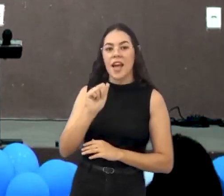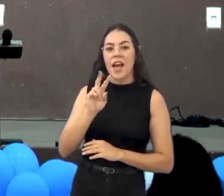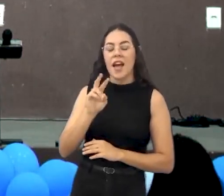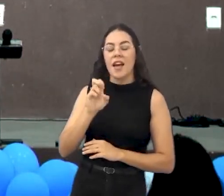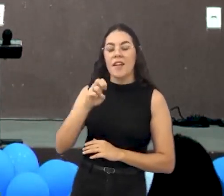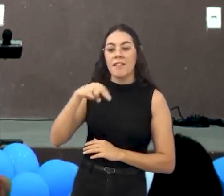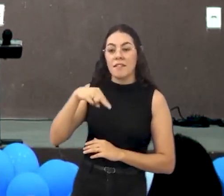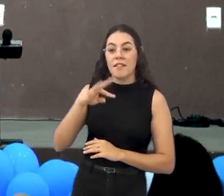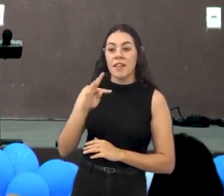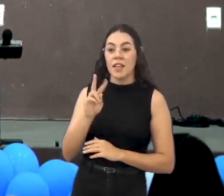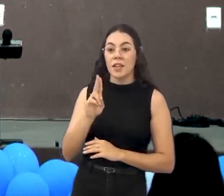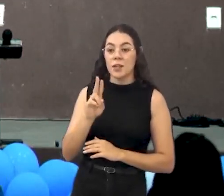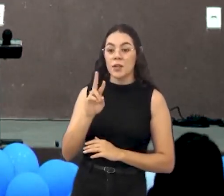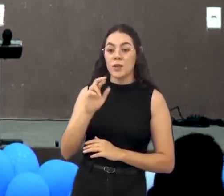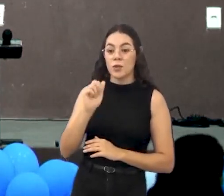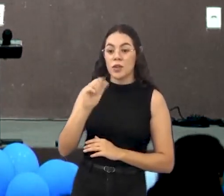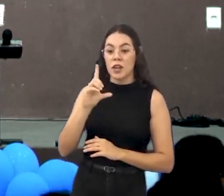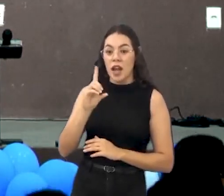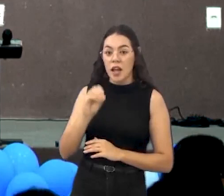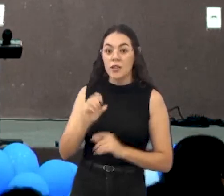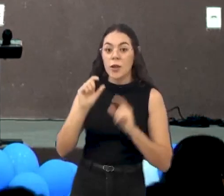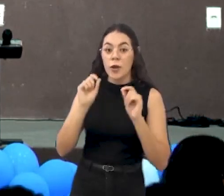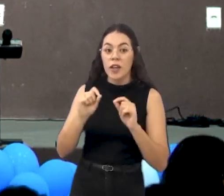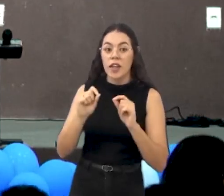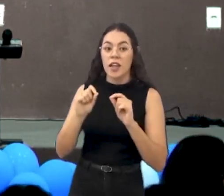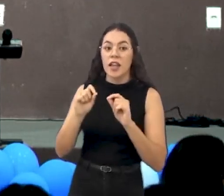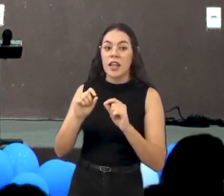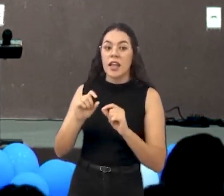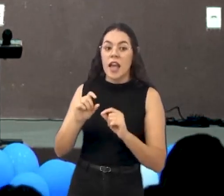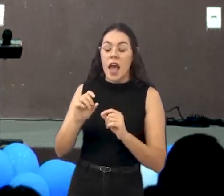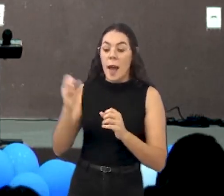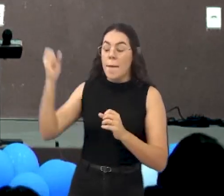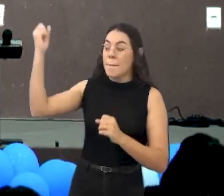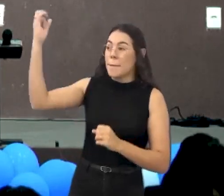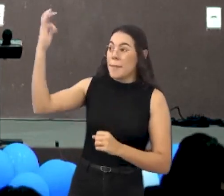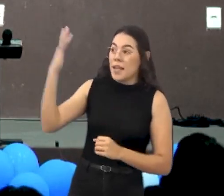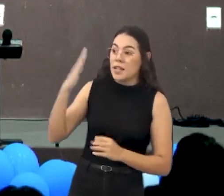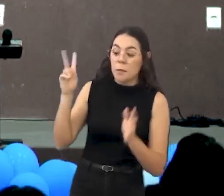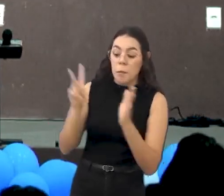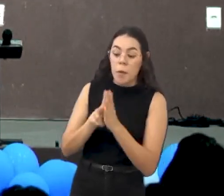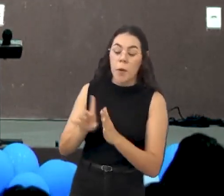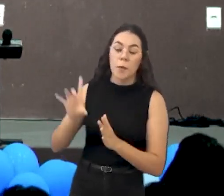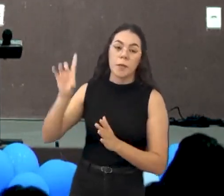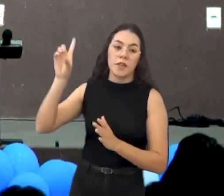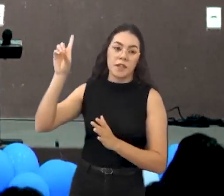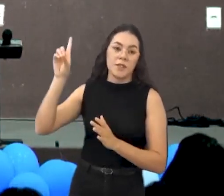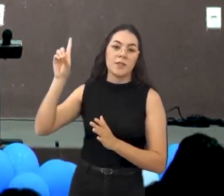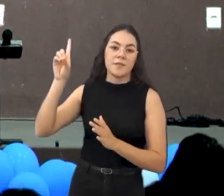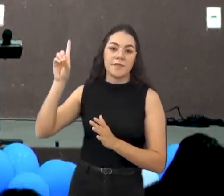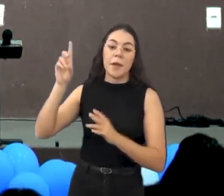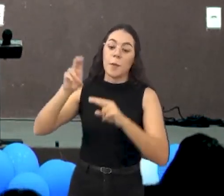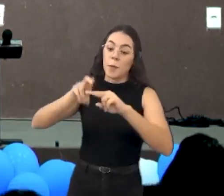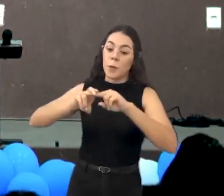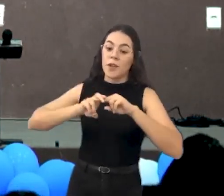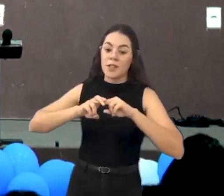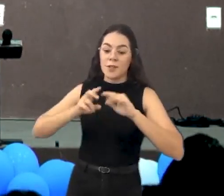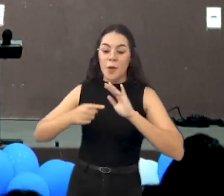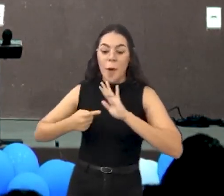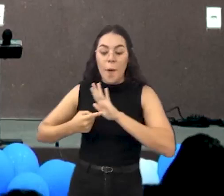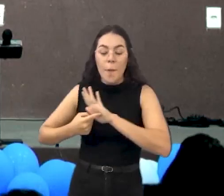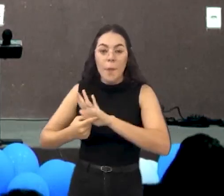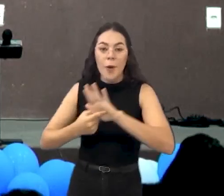foi alcançado pelos efeitos das bênçãos de Deus. E por isso ele manifesta